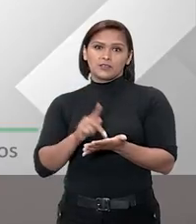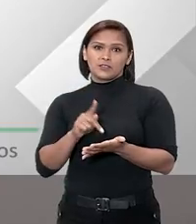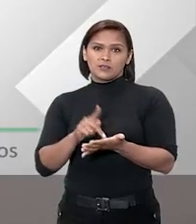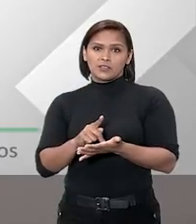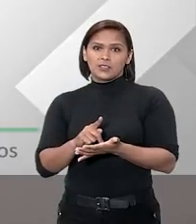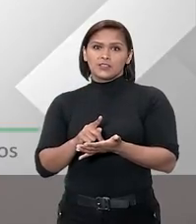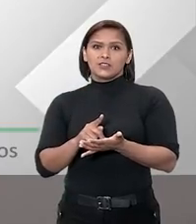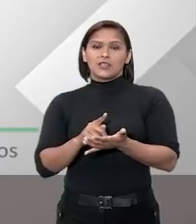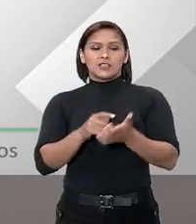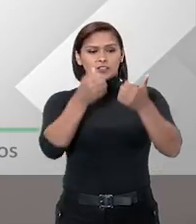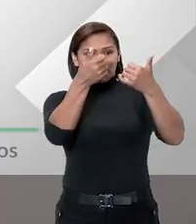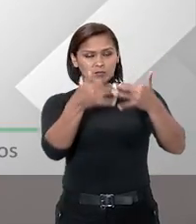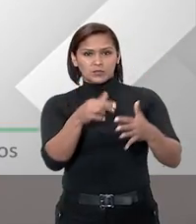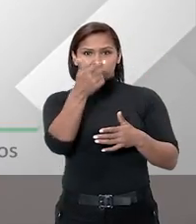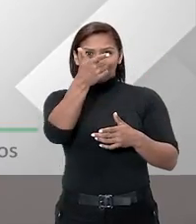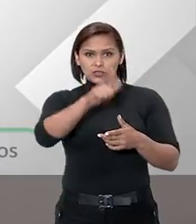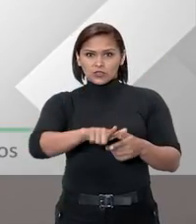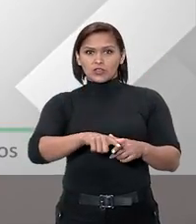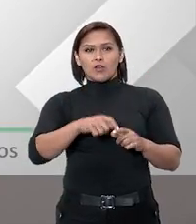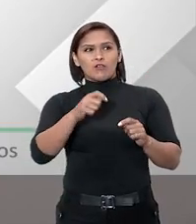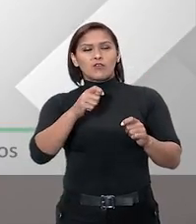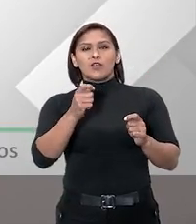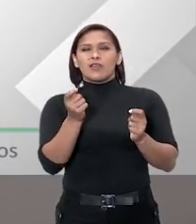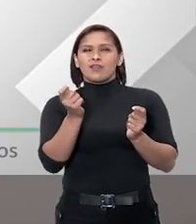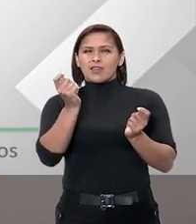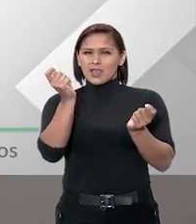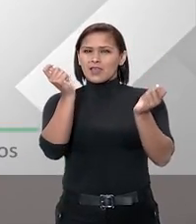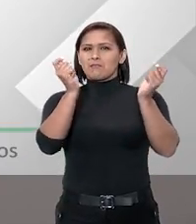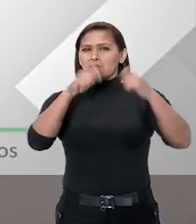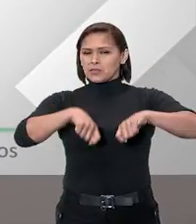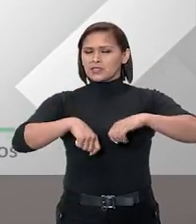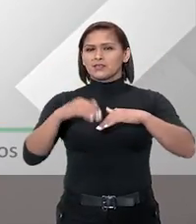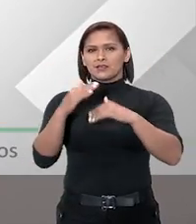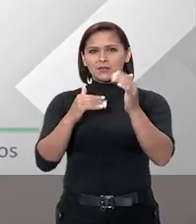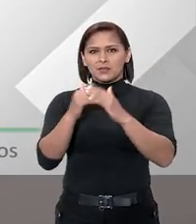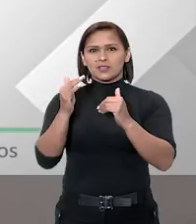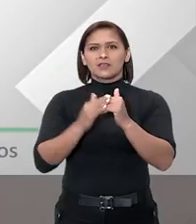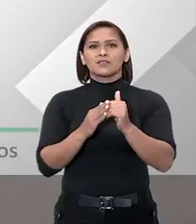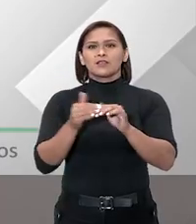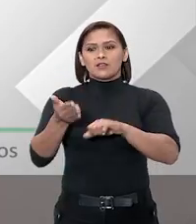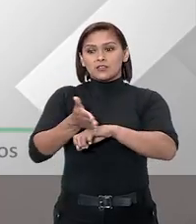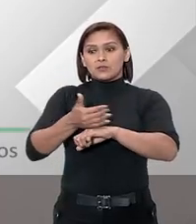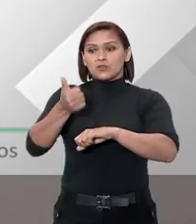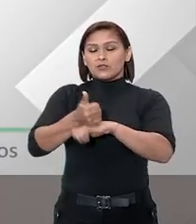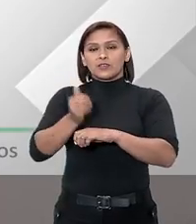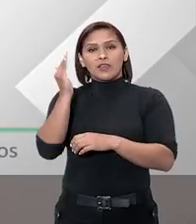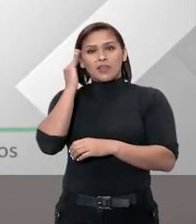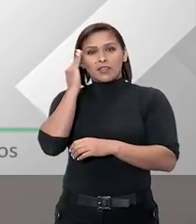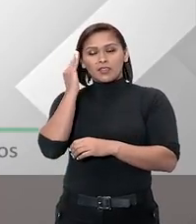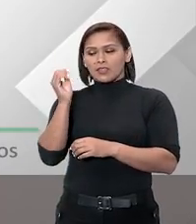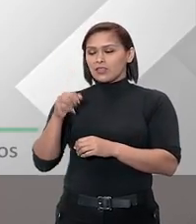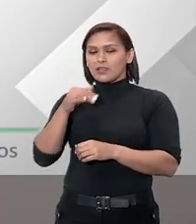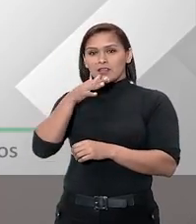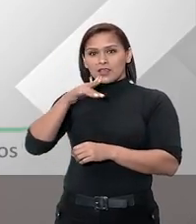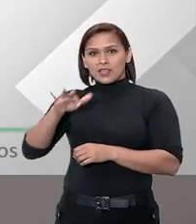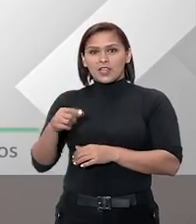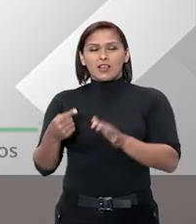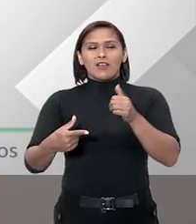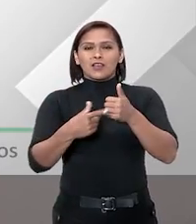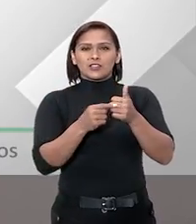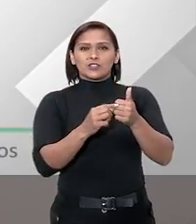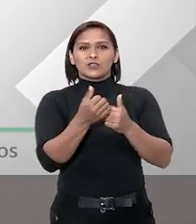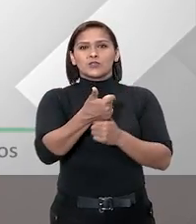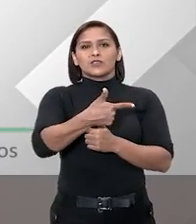que, volto a dizer aqui, na capacitação dos profissionais e entender essa criança, daí a gente vai lá no